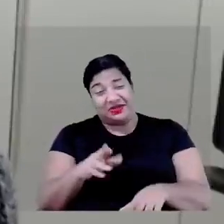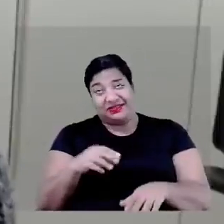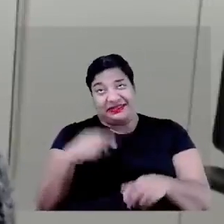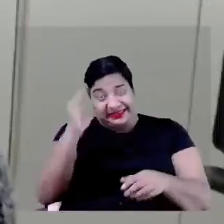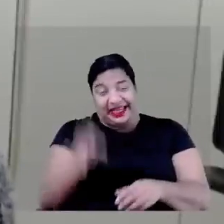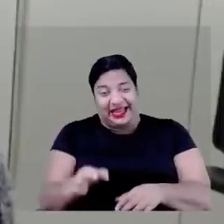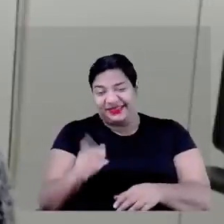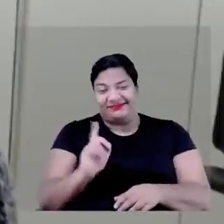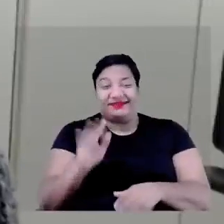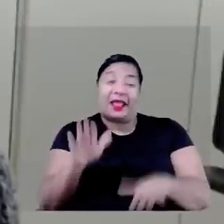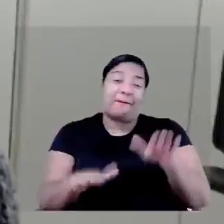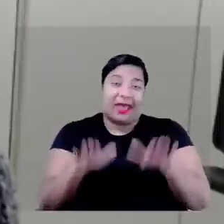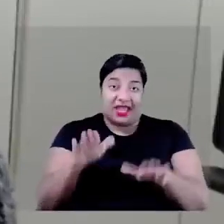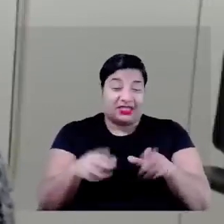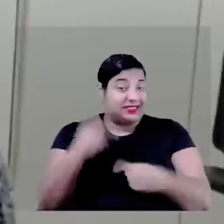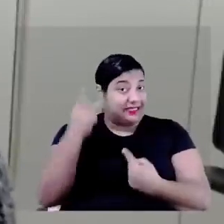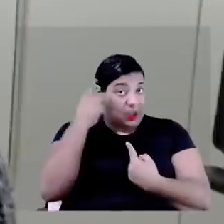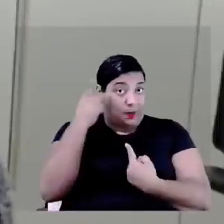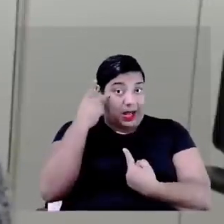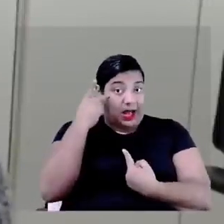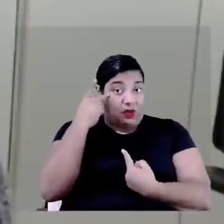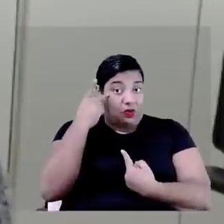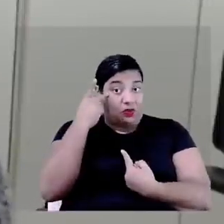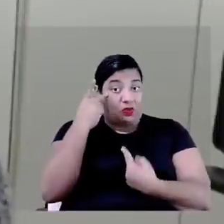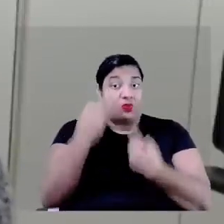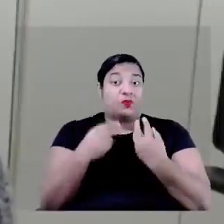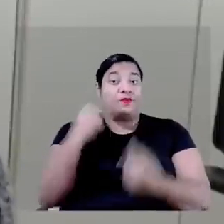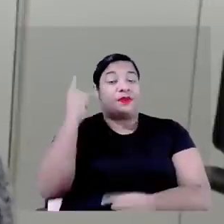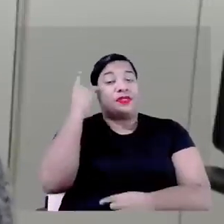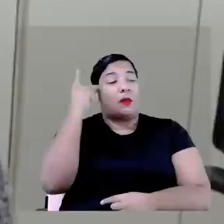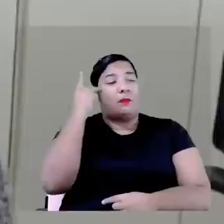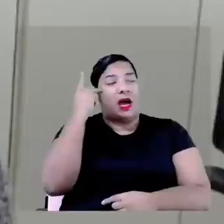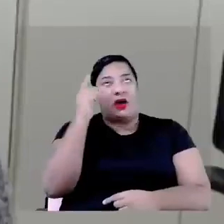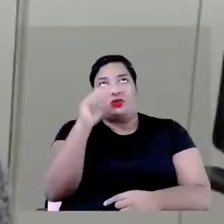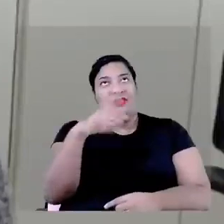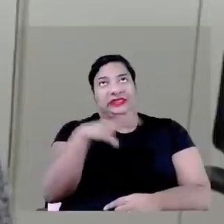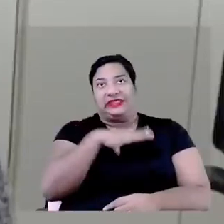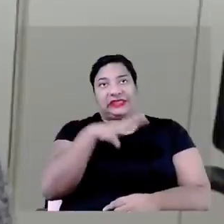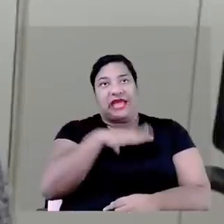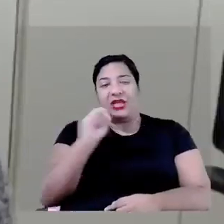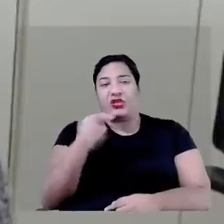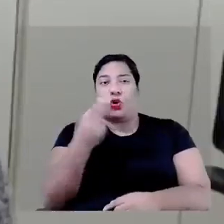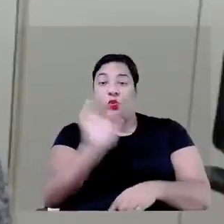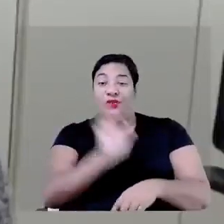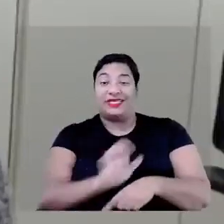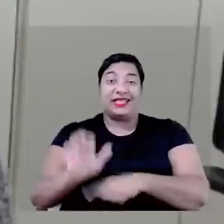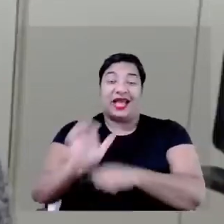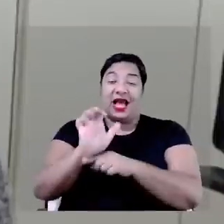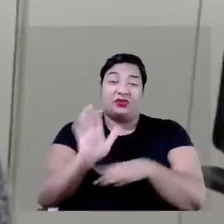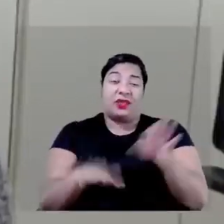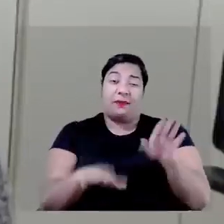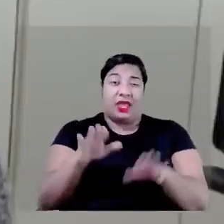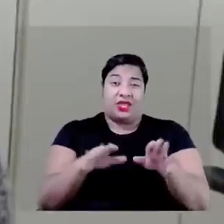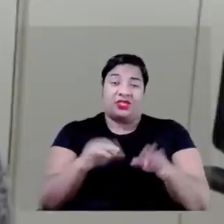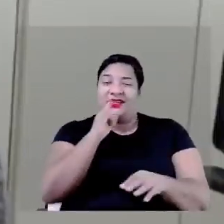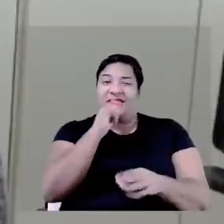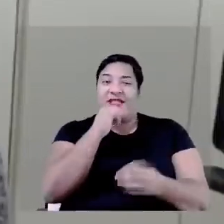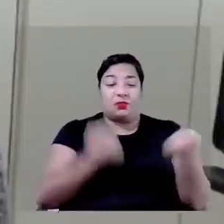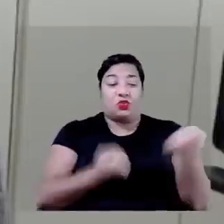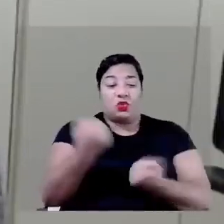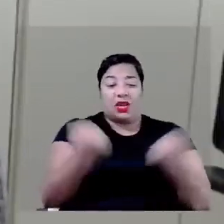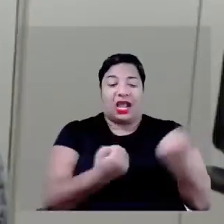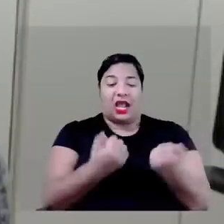falando de São Paulo, seja da cidade, seja do estado, eu acho que assim o veículo elétrico ele